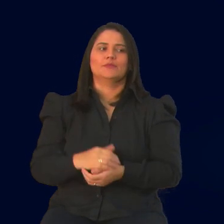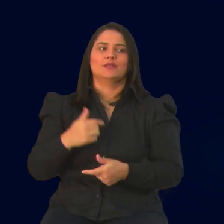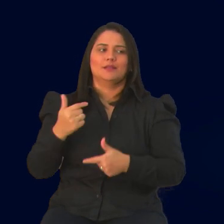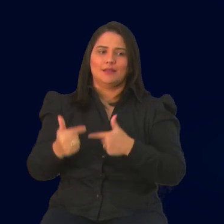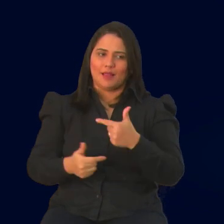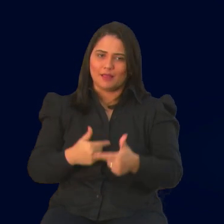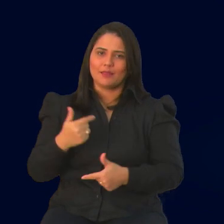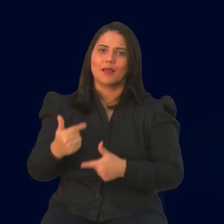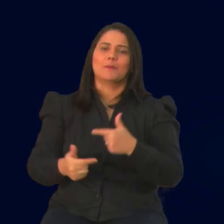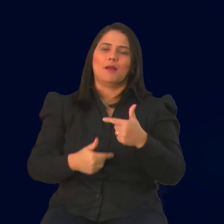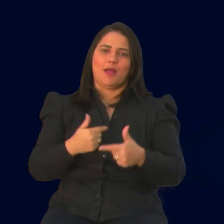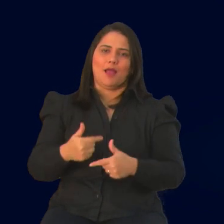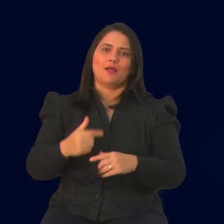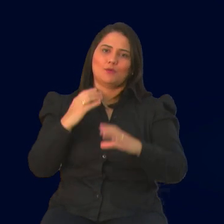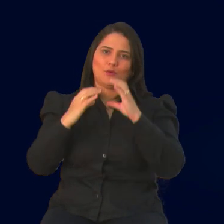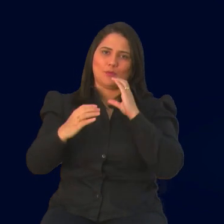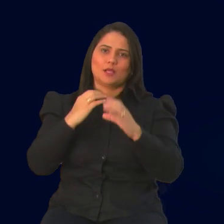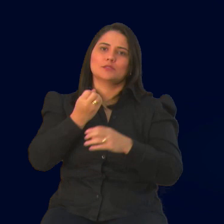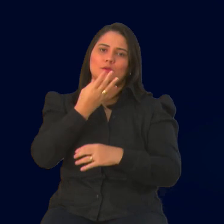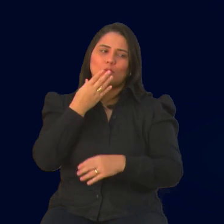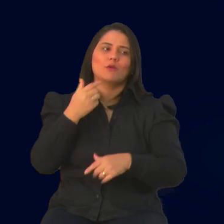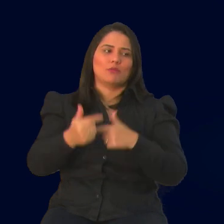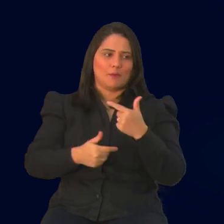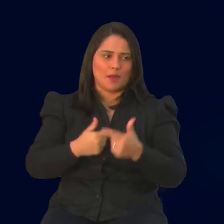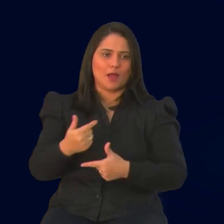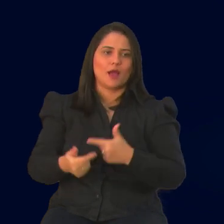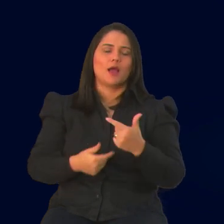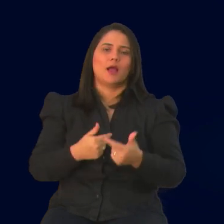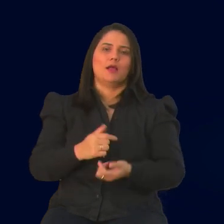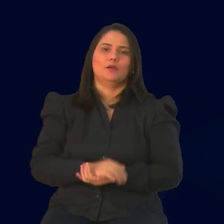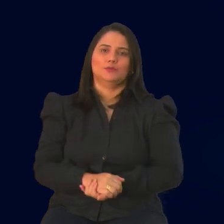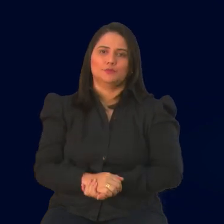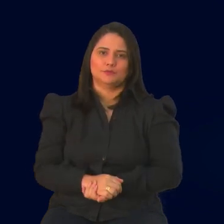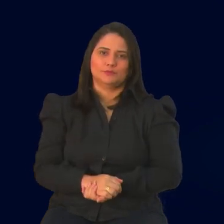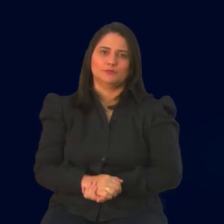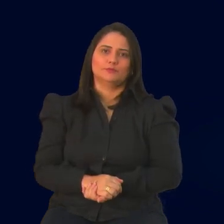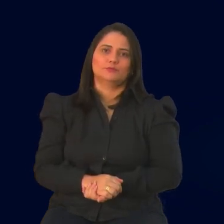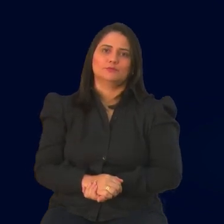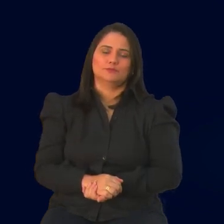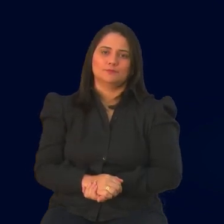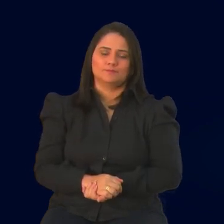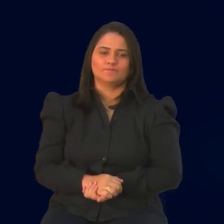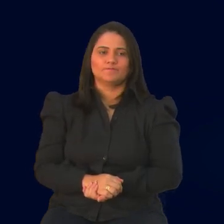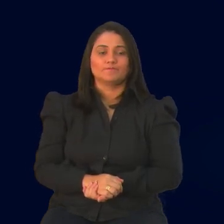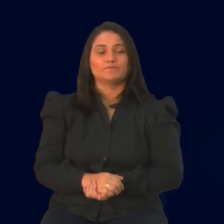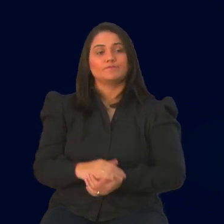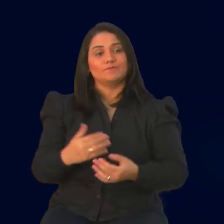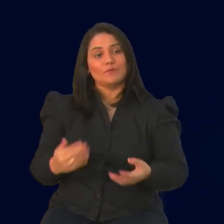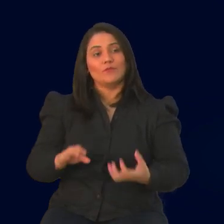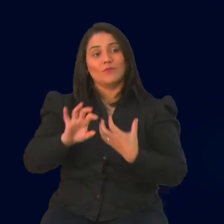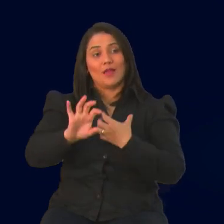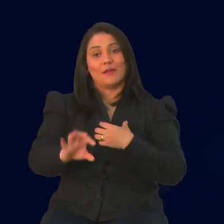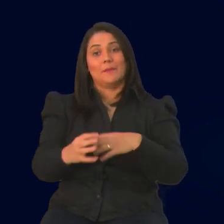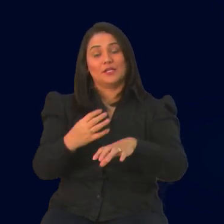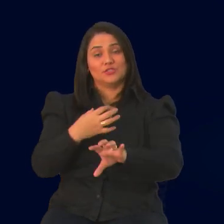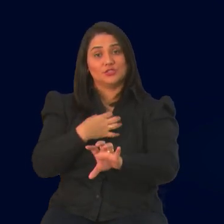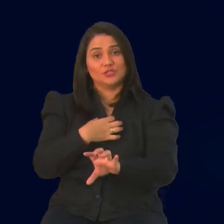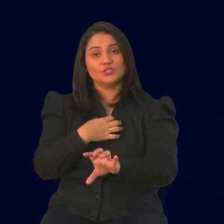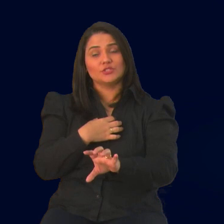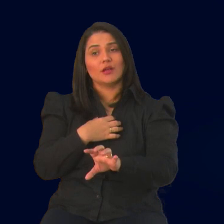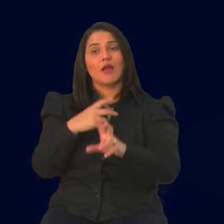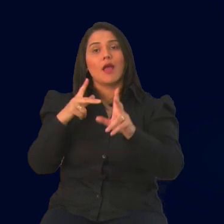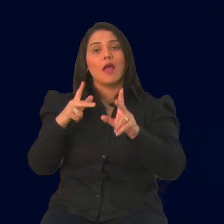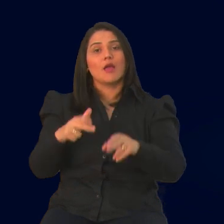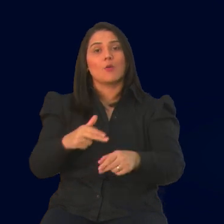comunicação boa, dá muito trabalho. E, gente, a empatia é como um